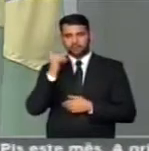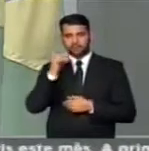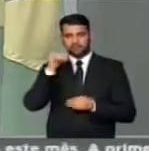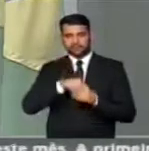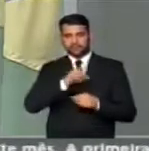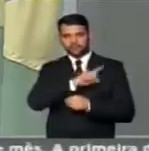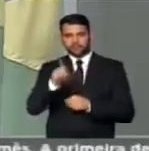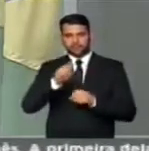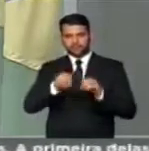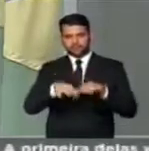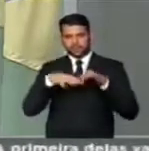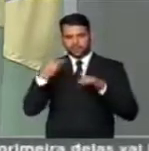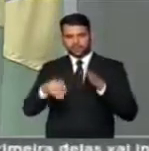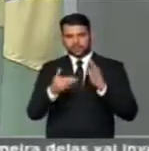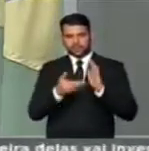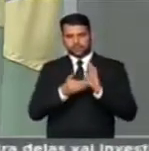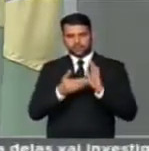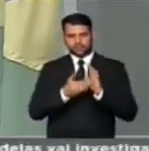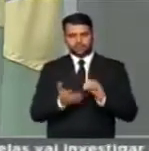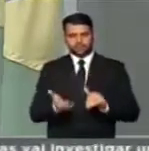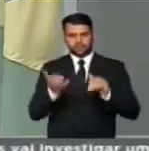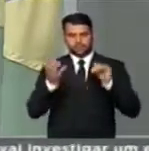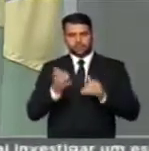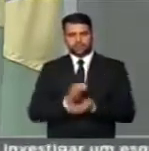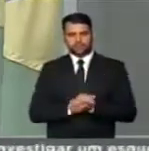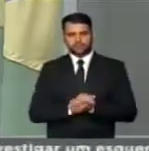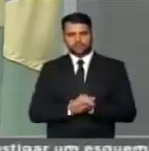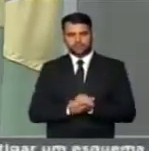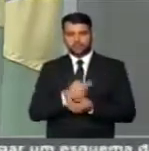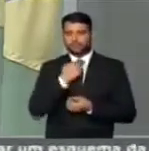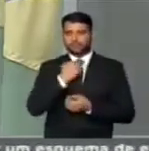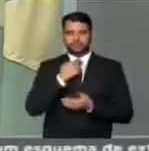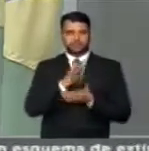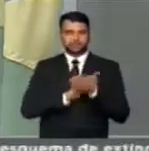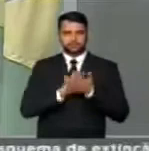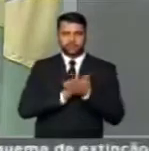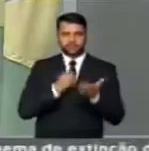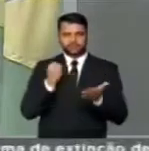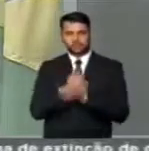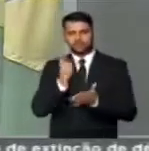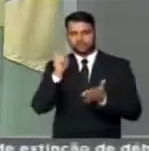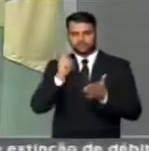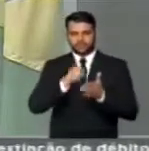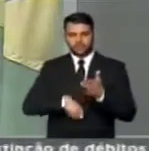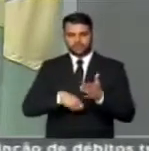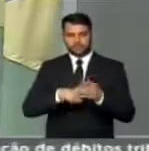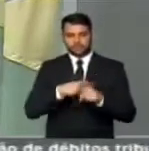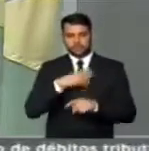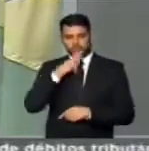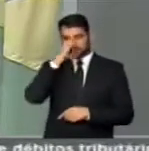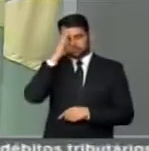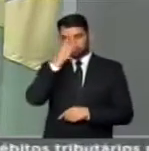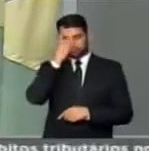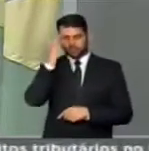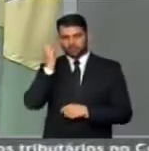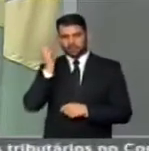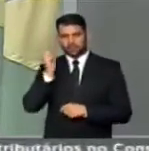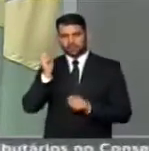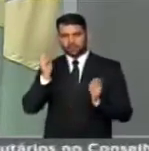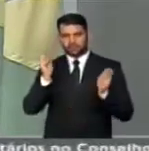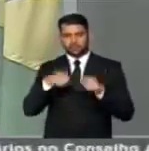do plenário desta casa e do Congresso Nacional. Não podemos mais pagar impostos, principalmente para quem é